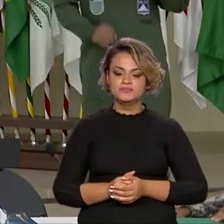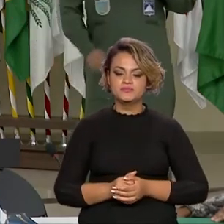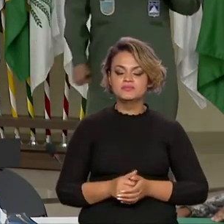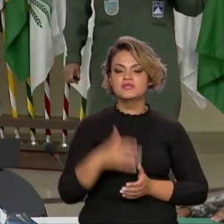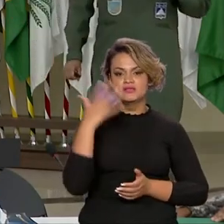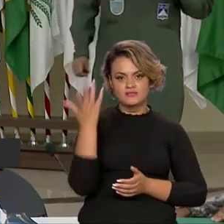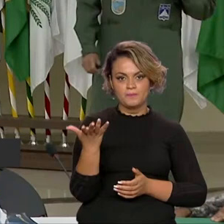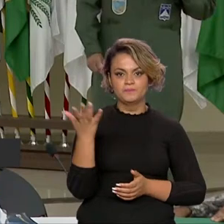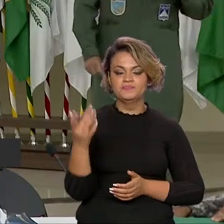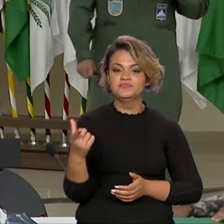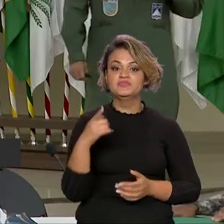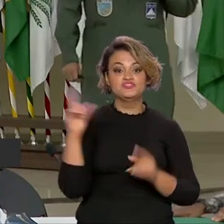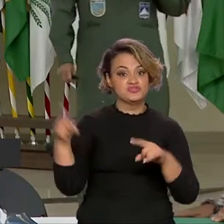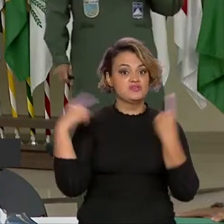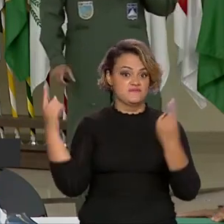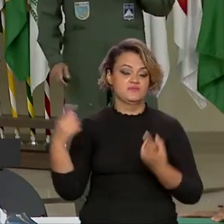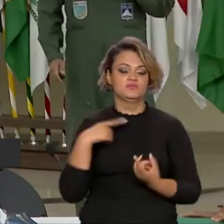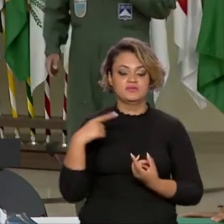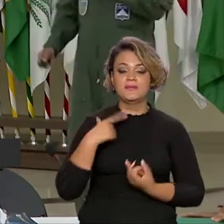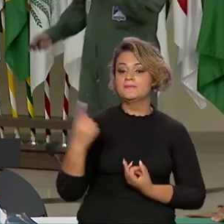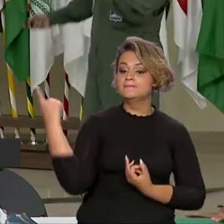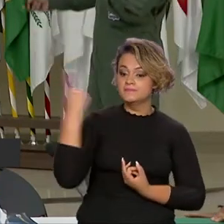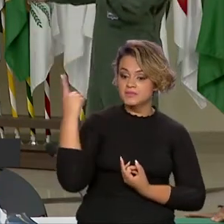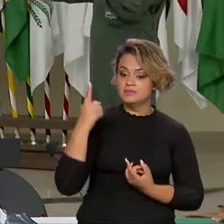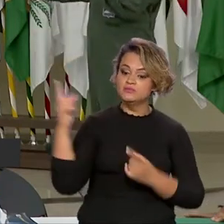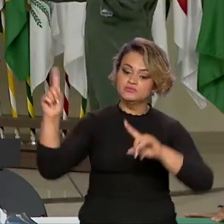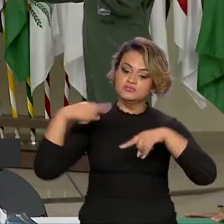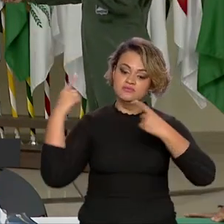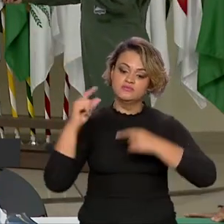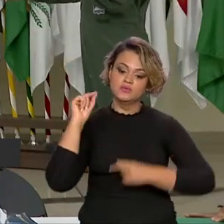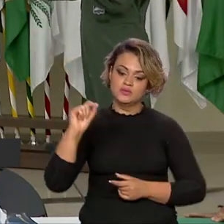Para isso, nós temos alguns desafios. O primeiro desafio